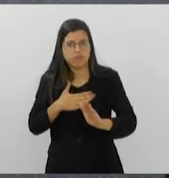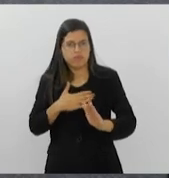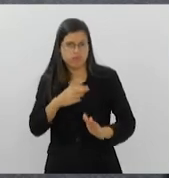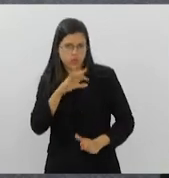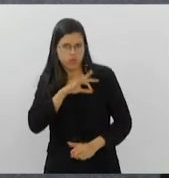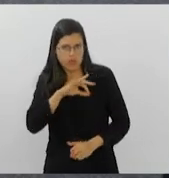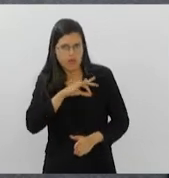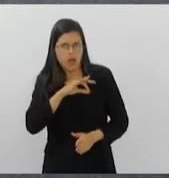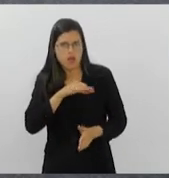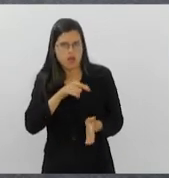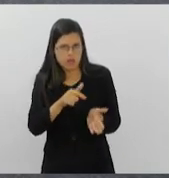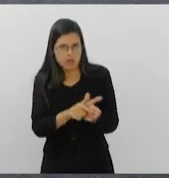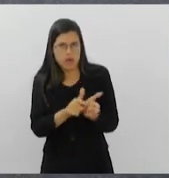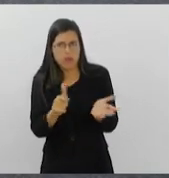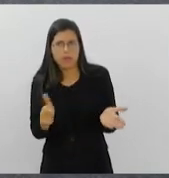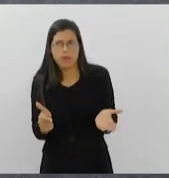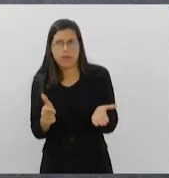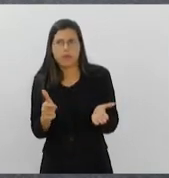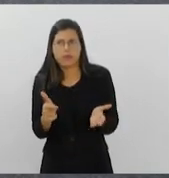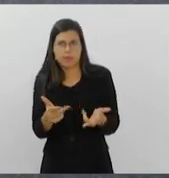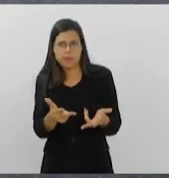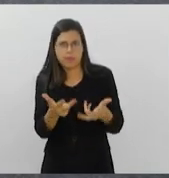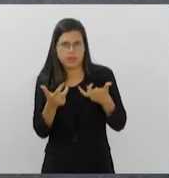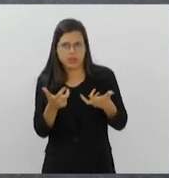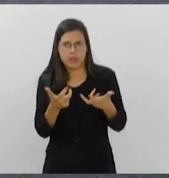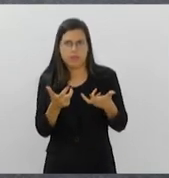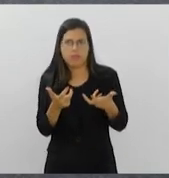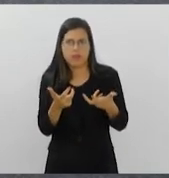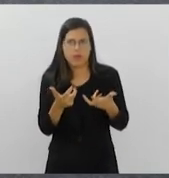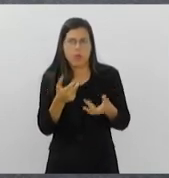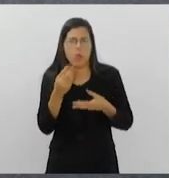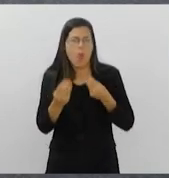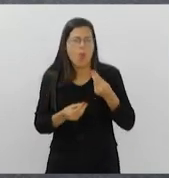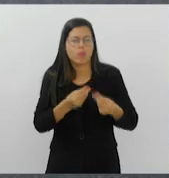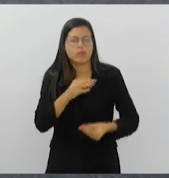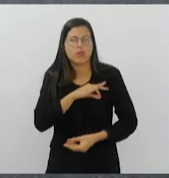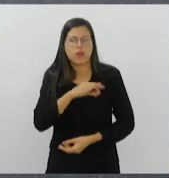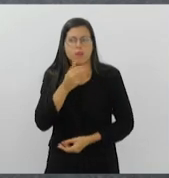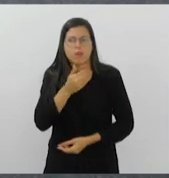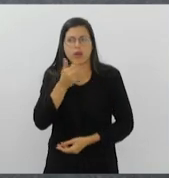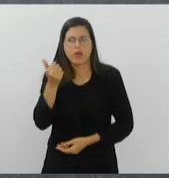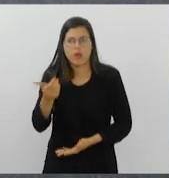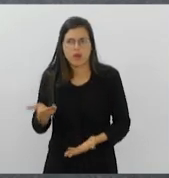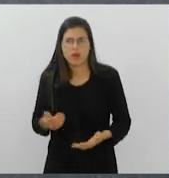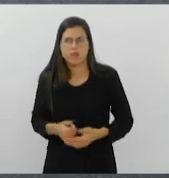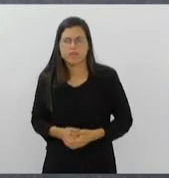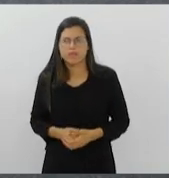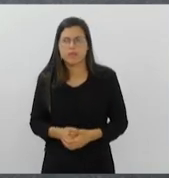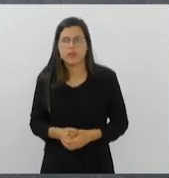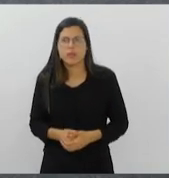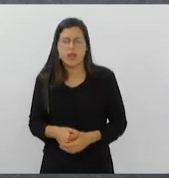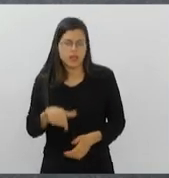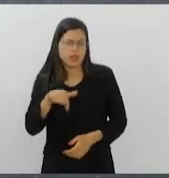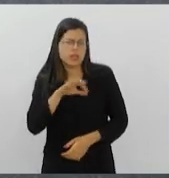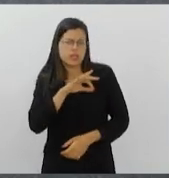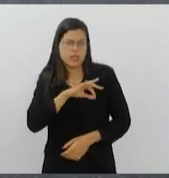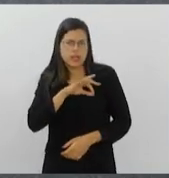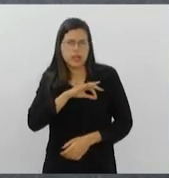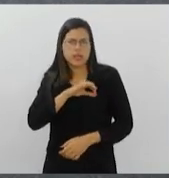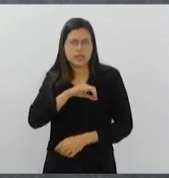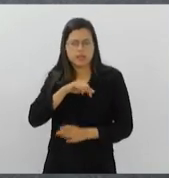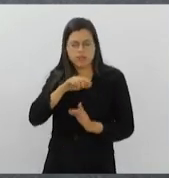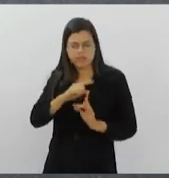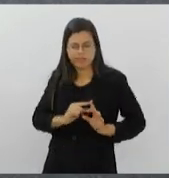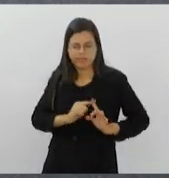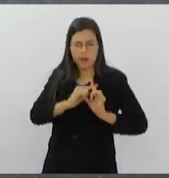aonde realmente o meu salário fica um pouco melhor? Era exatamente na grete. Mas nós fomos em cada conselheiro